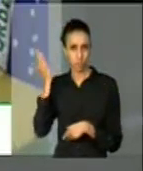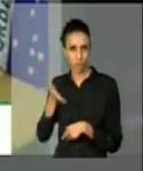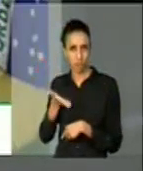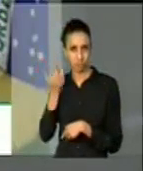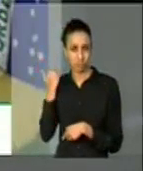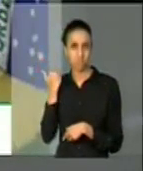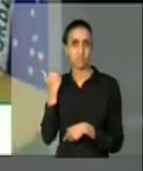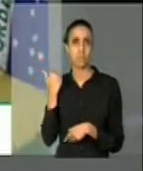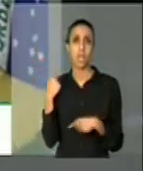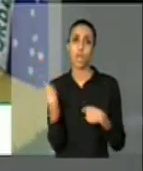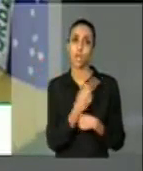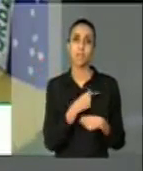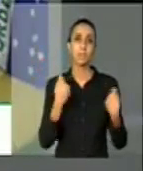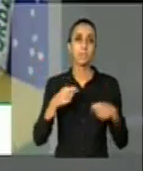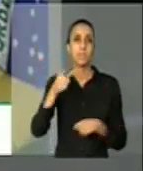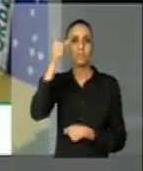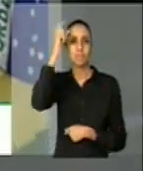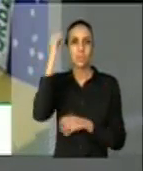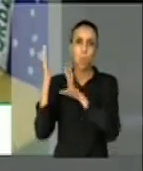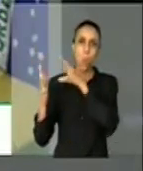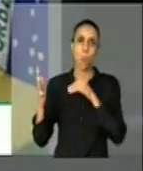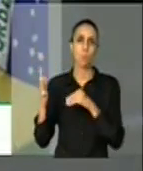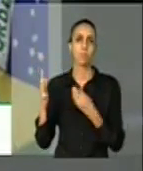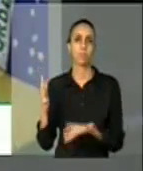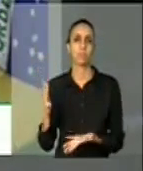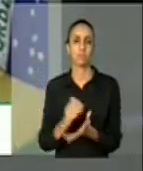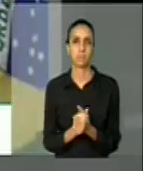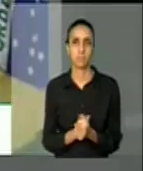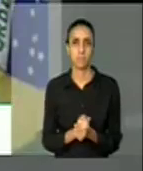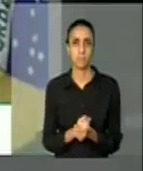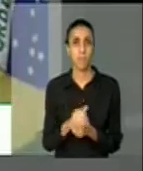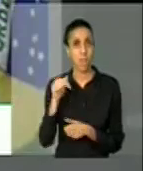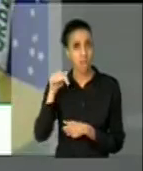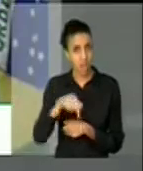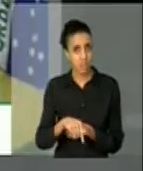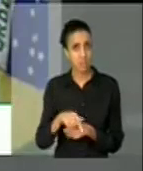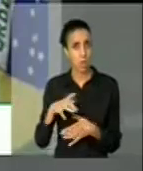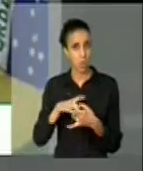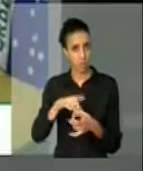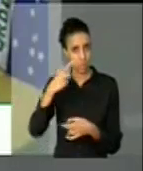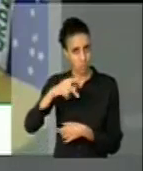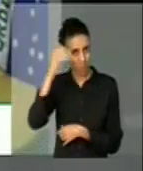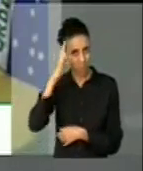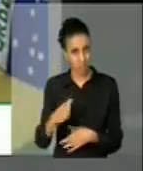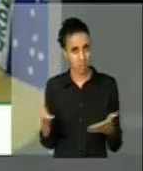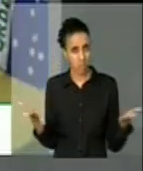precisamos nesse momento histórico que o Brasil está vivendo, de